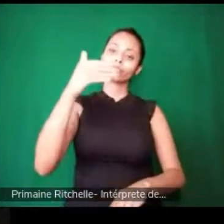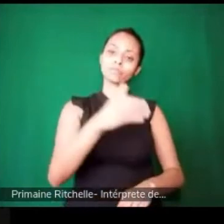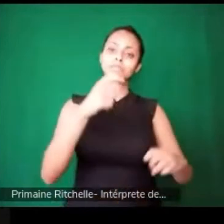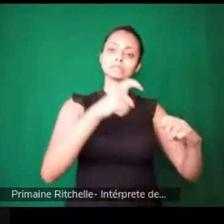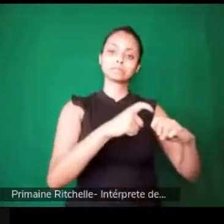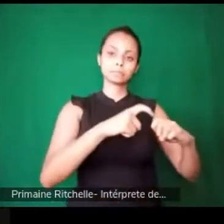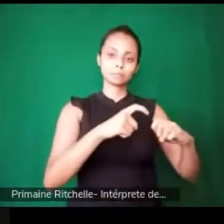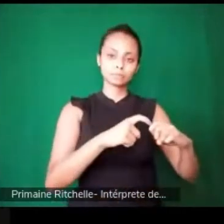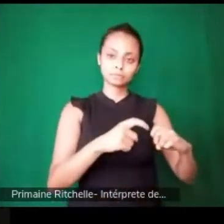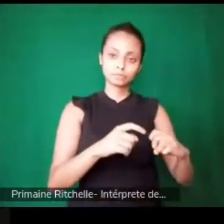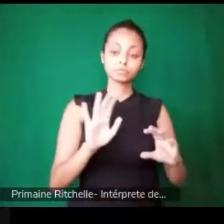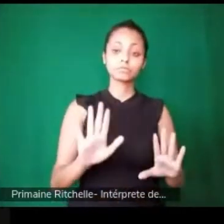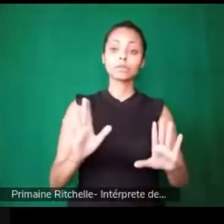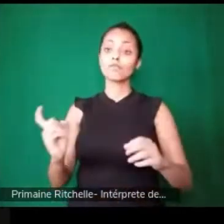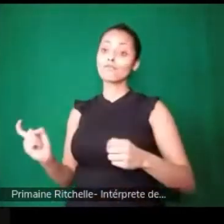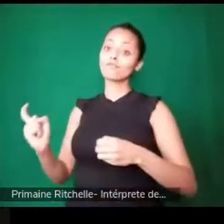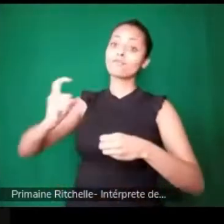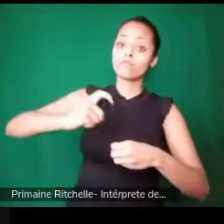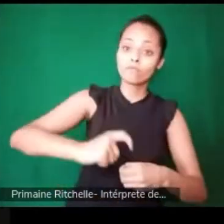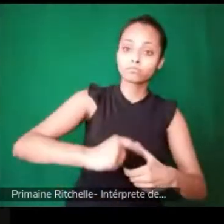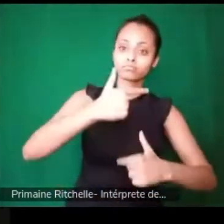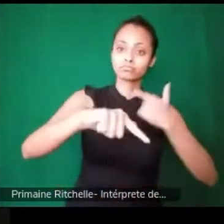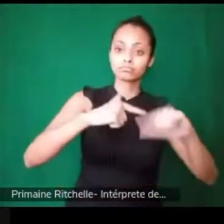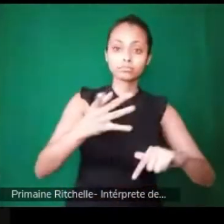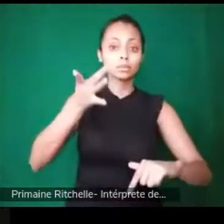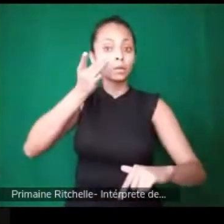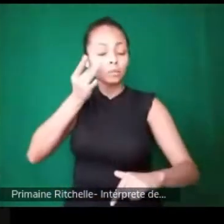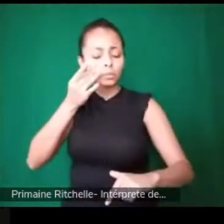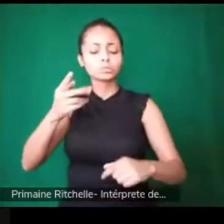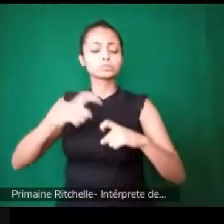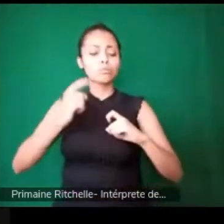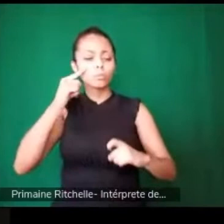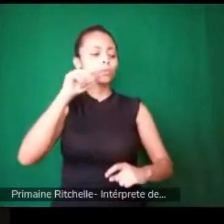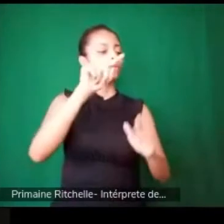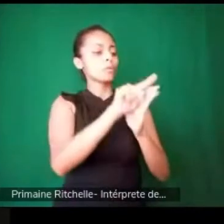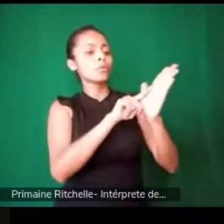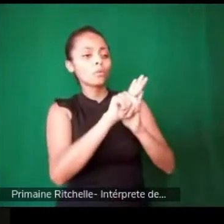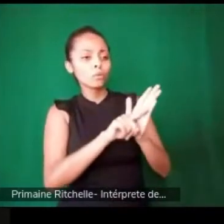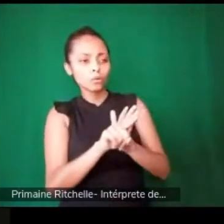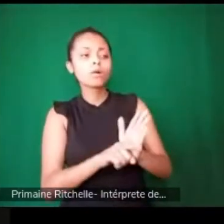atividades presenciais somente após avaliação clínica e laboratorial.